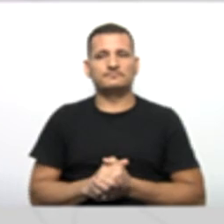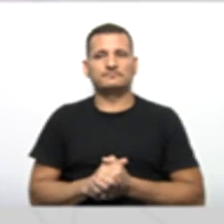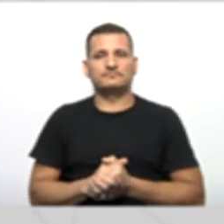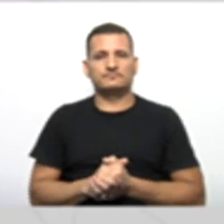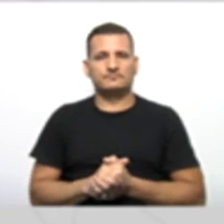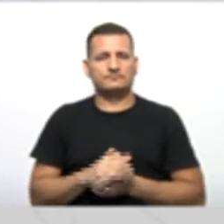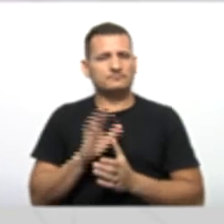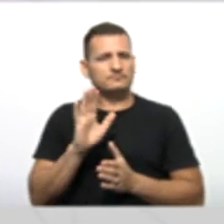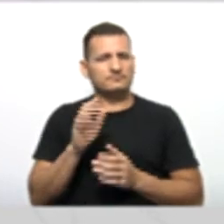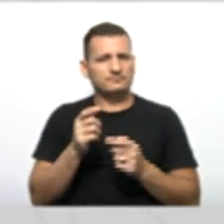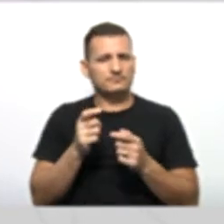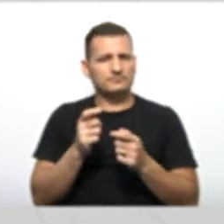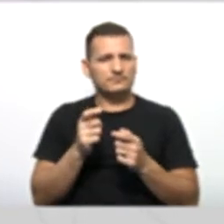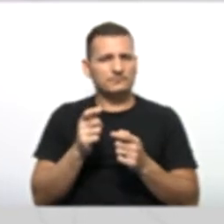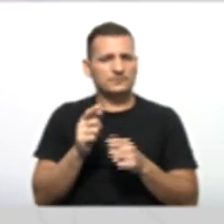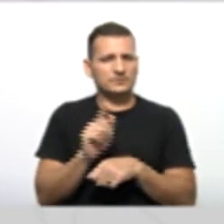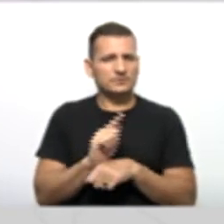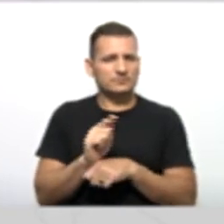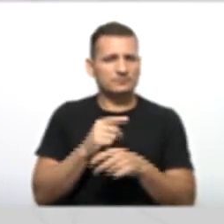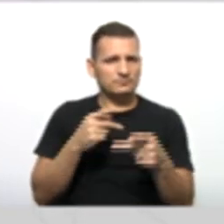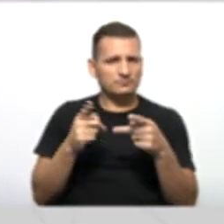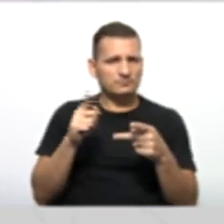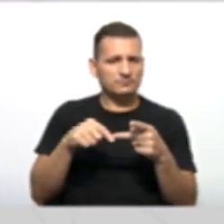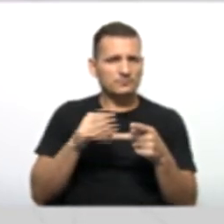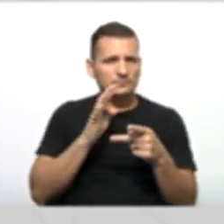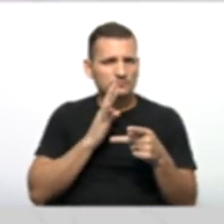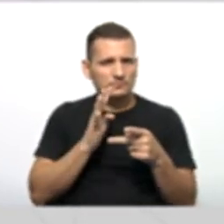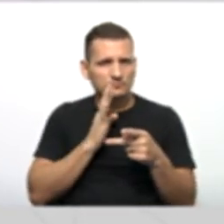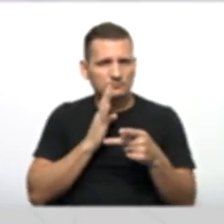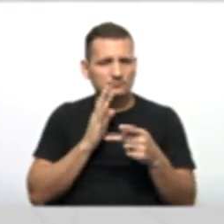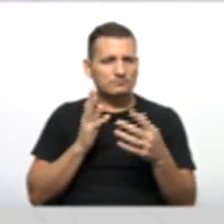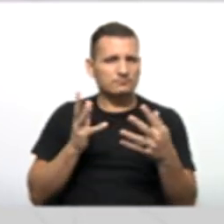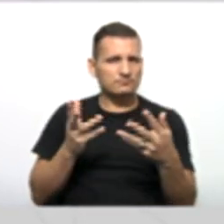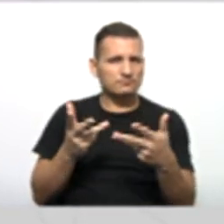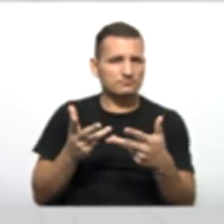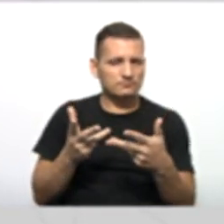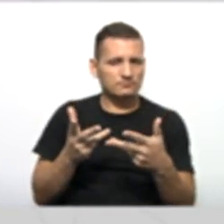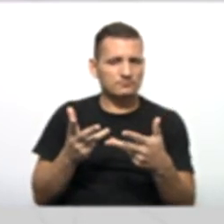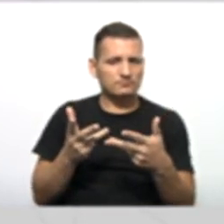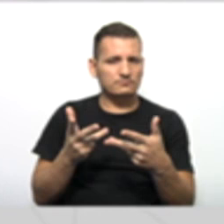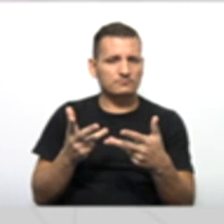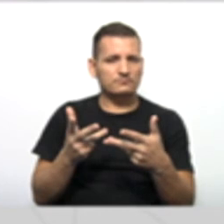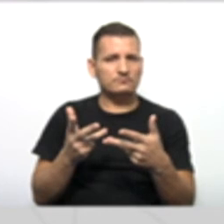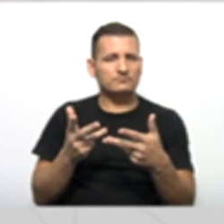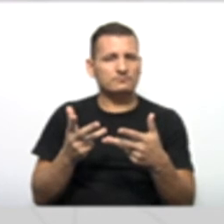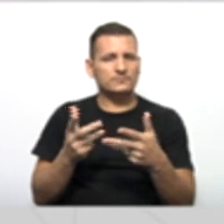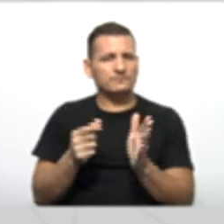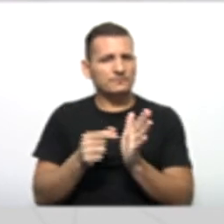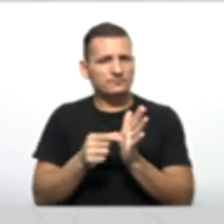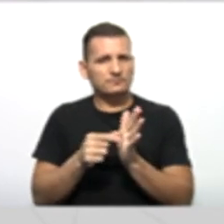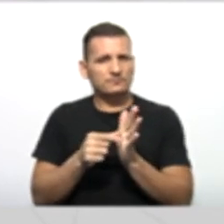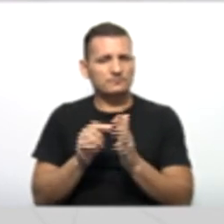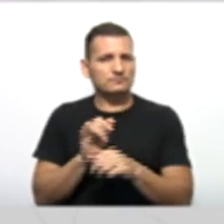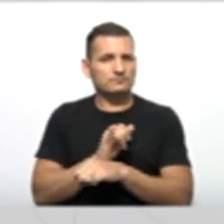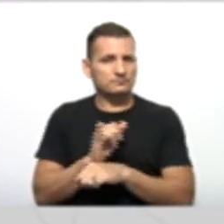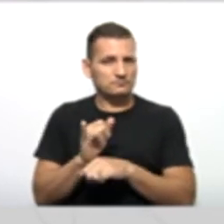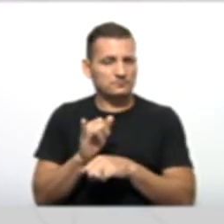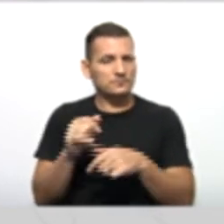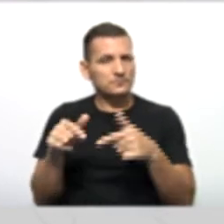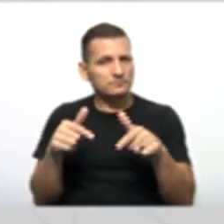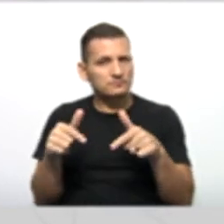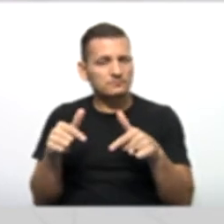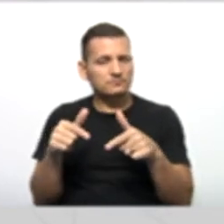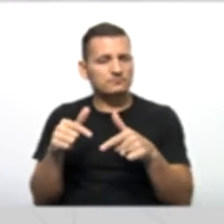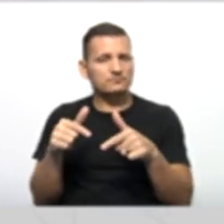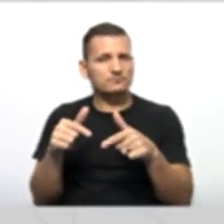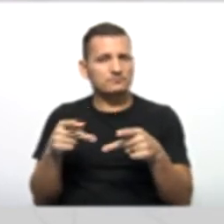que o gerenciamento de projeto é a aplicação de conhecimentos, habilidades, ferramentas e técnicas às atividades do projeto?